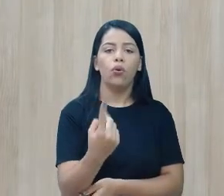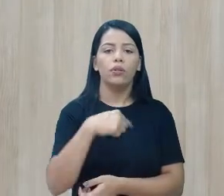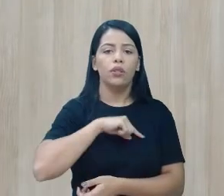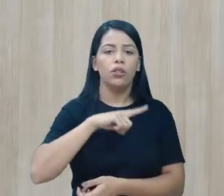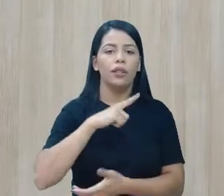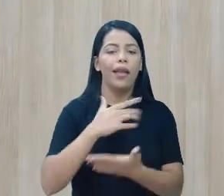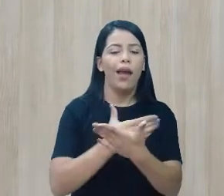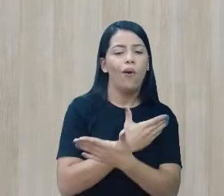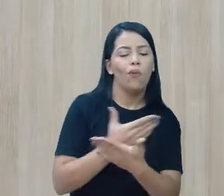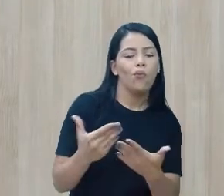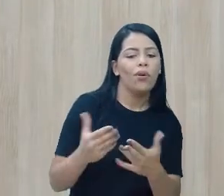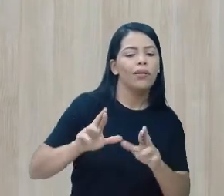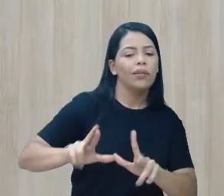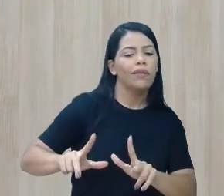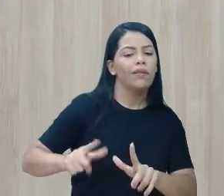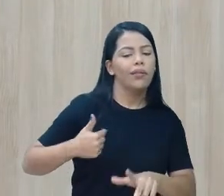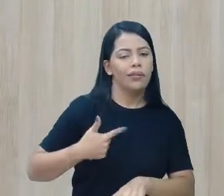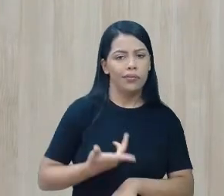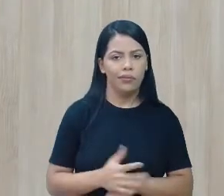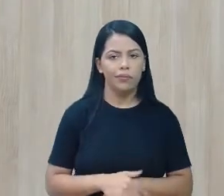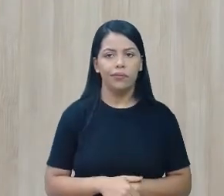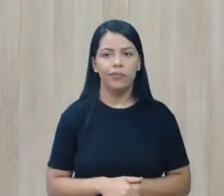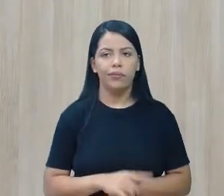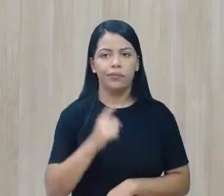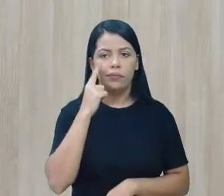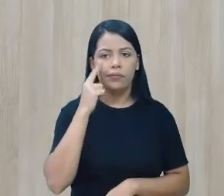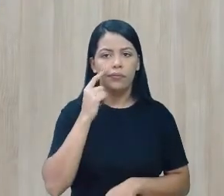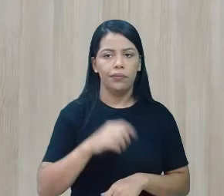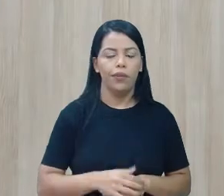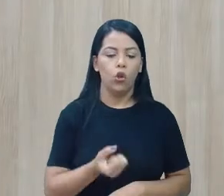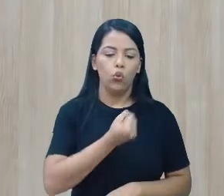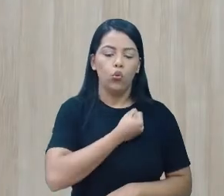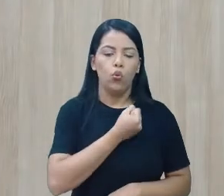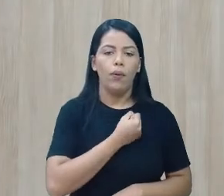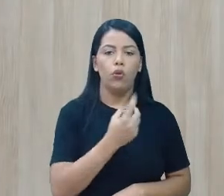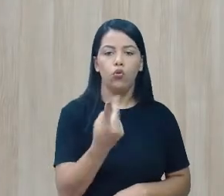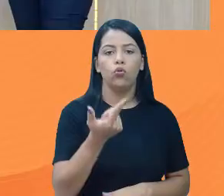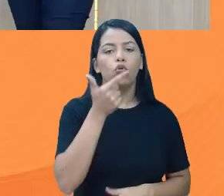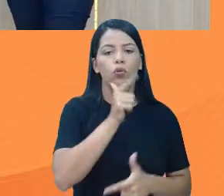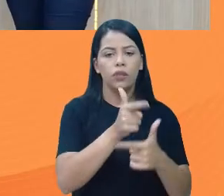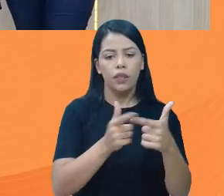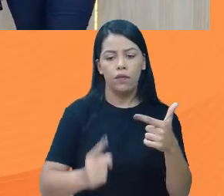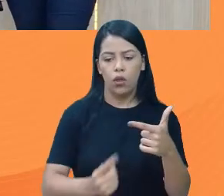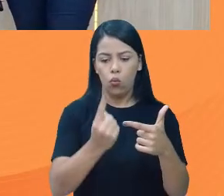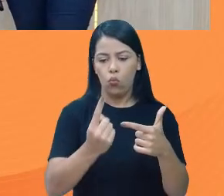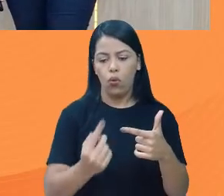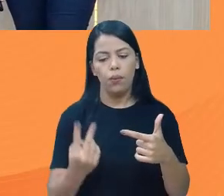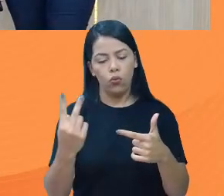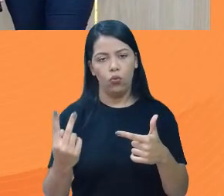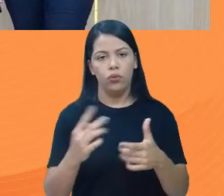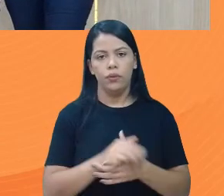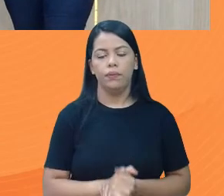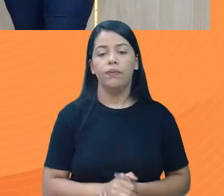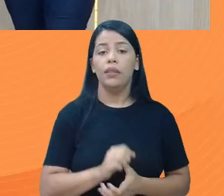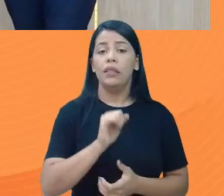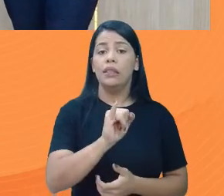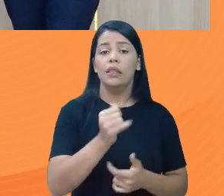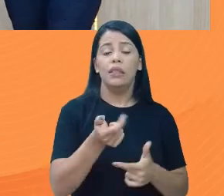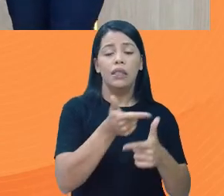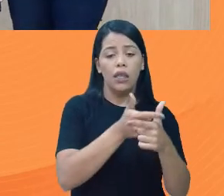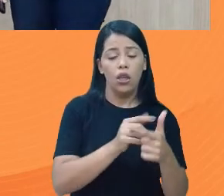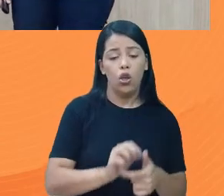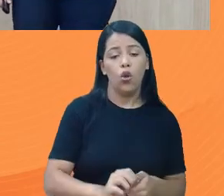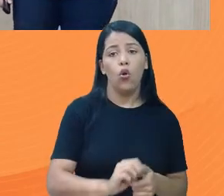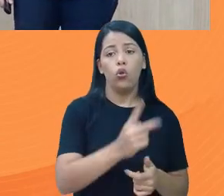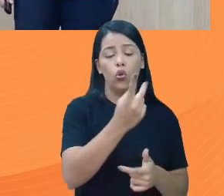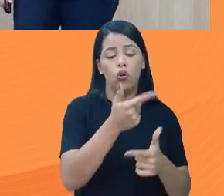algumas diferenças entre esses números, né? Ó, o número 2 eu consigo dividir por 1 e por 2. Se eu divido por 1,